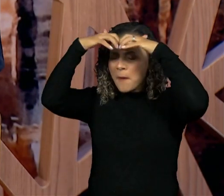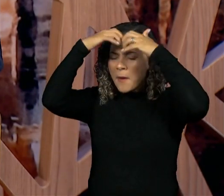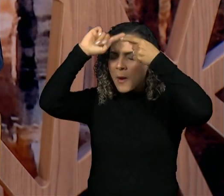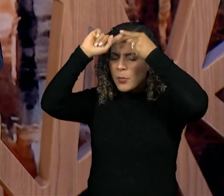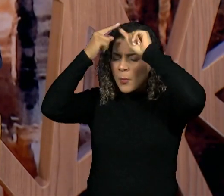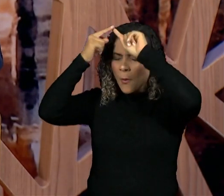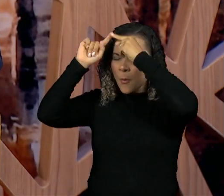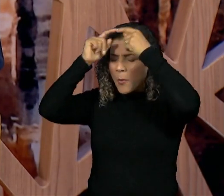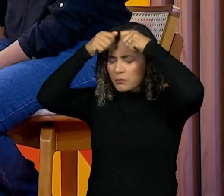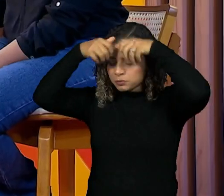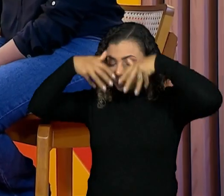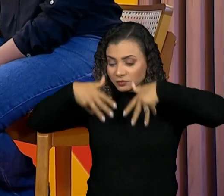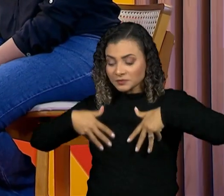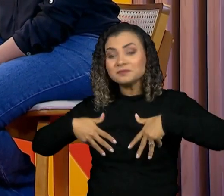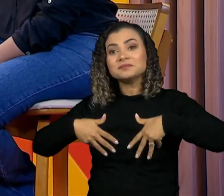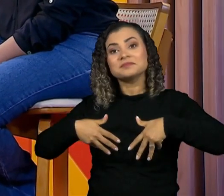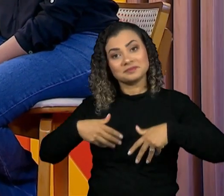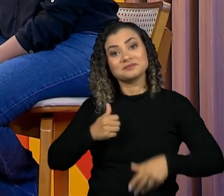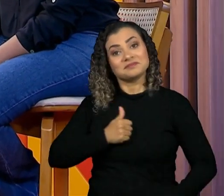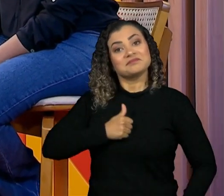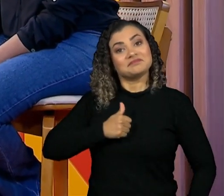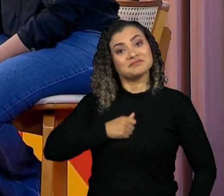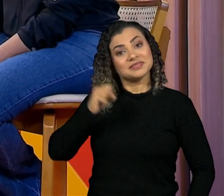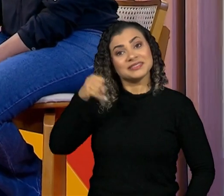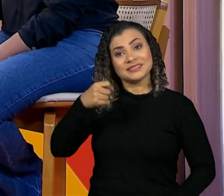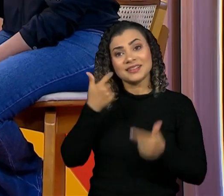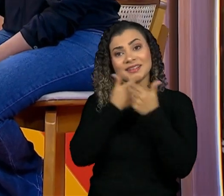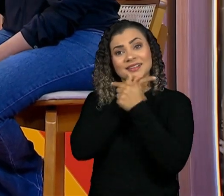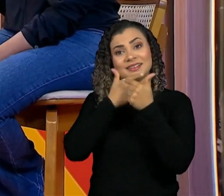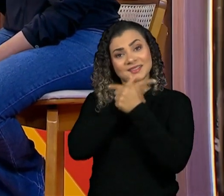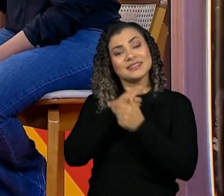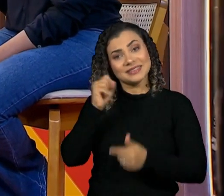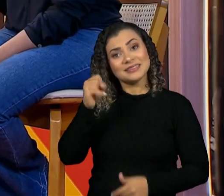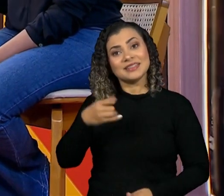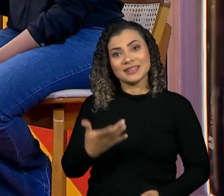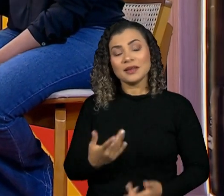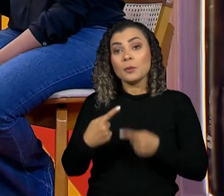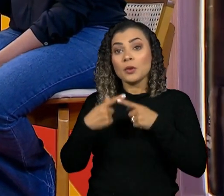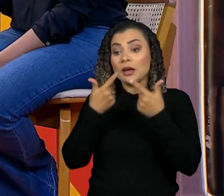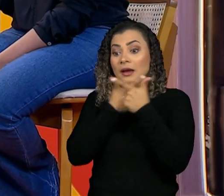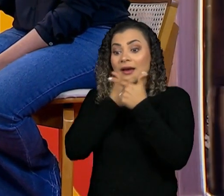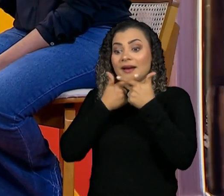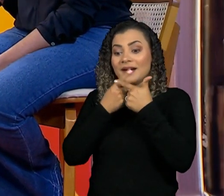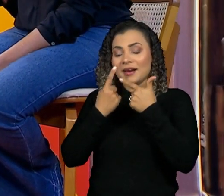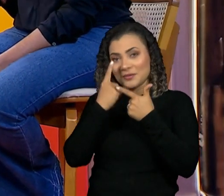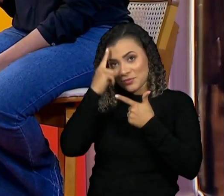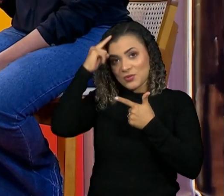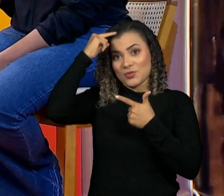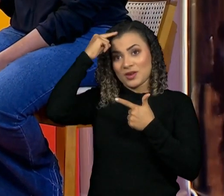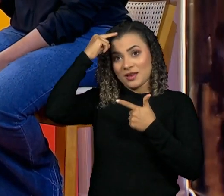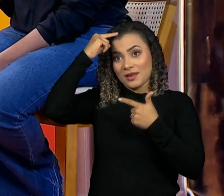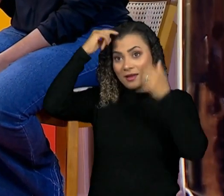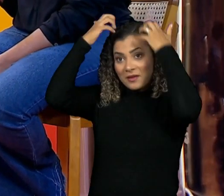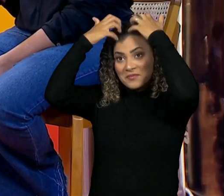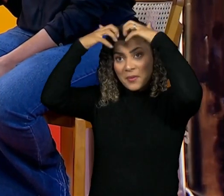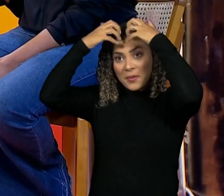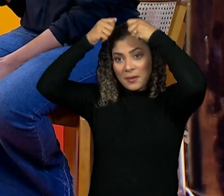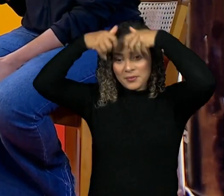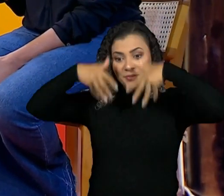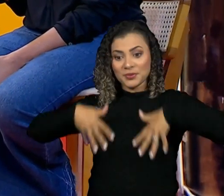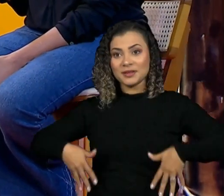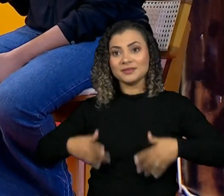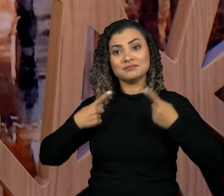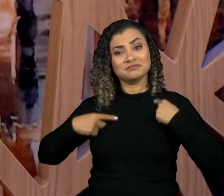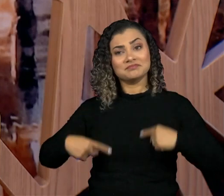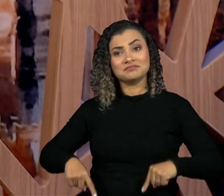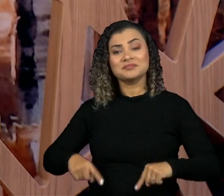trazem um bem-estar, sim, vão melhorar a nossa autoestima. Porque a gente vai partir de um lugar de que eu estou me sentindo bem.